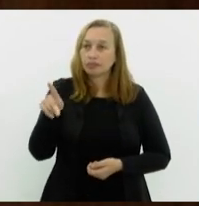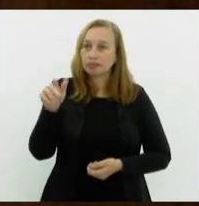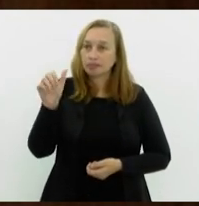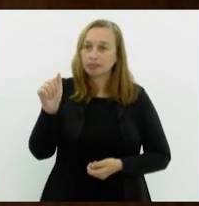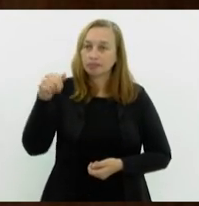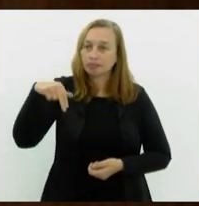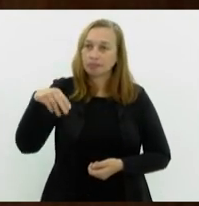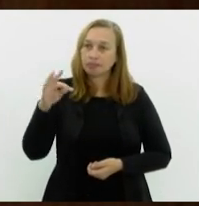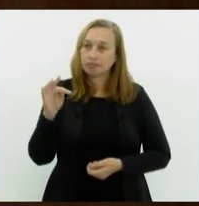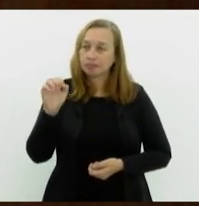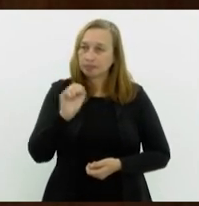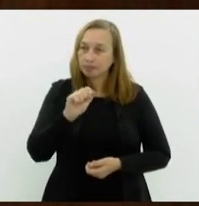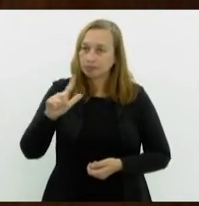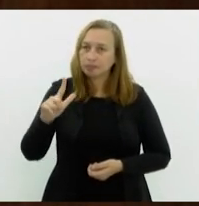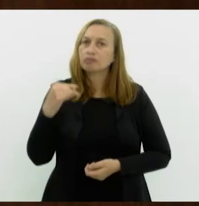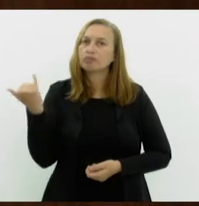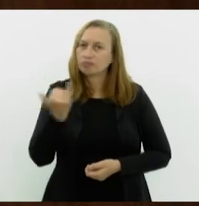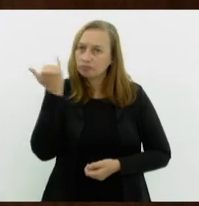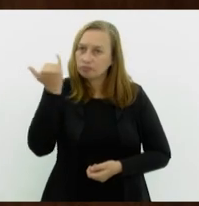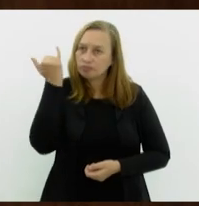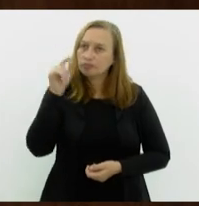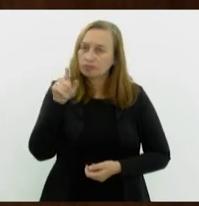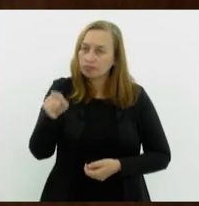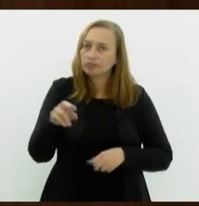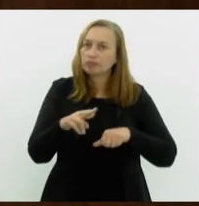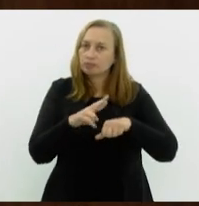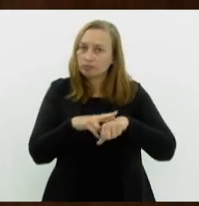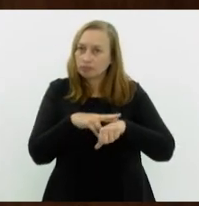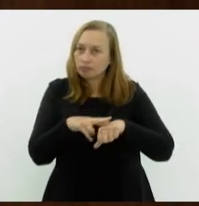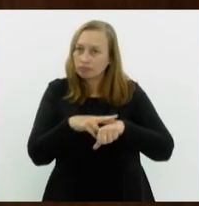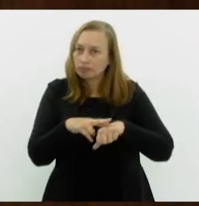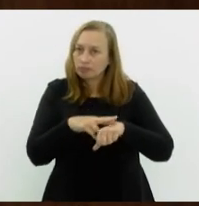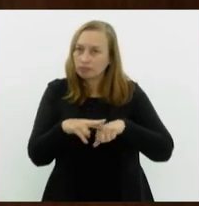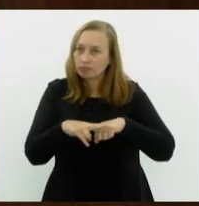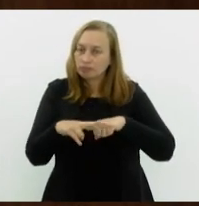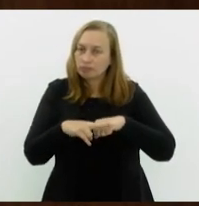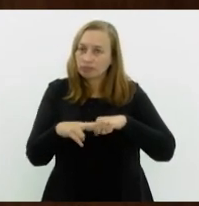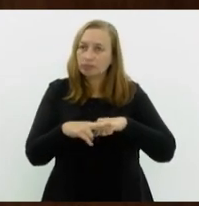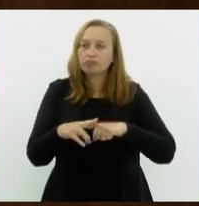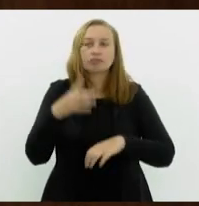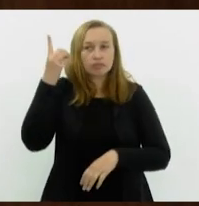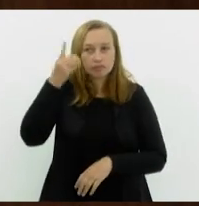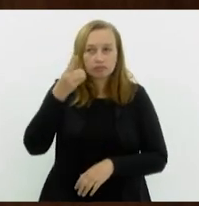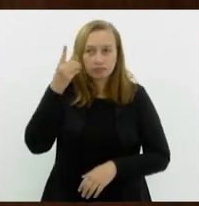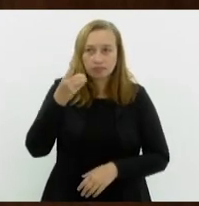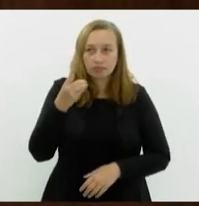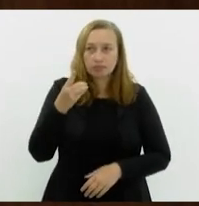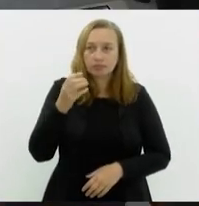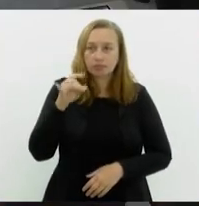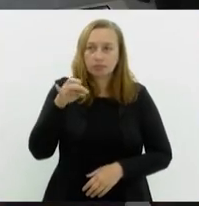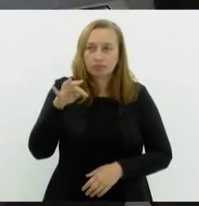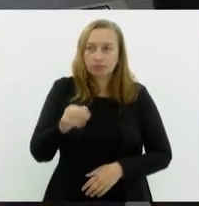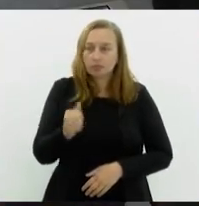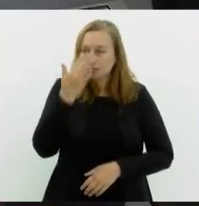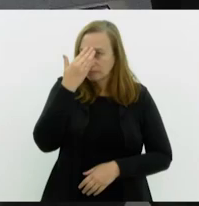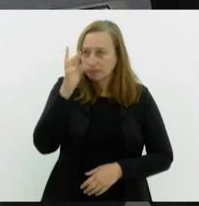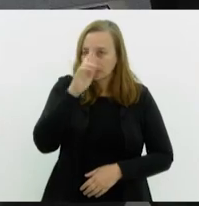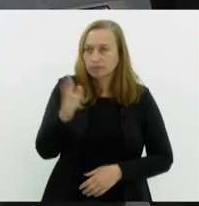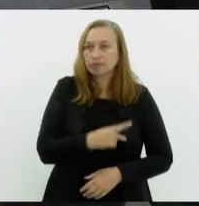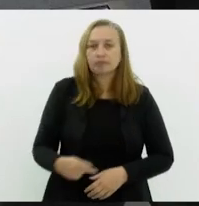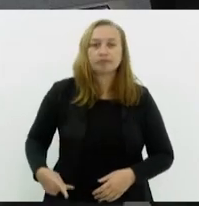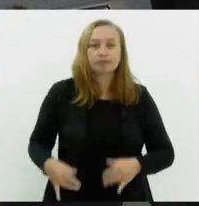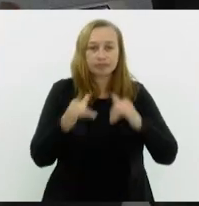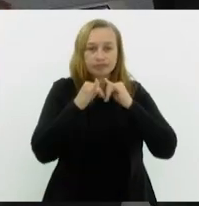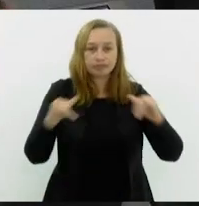suma importância, como está sendo feito ali em Belfor Roxo pelo deputado Canela. Obrigado, senhora presidente. Anuncio,